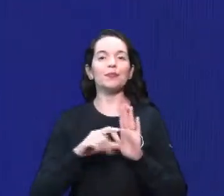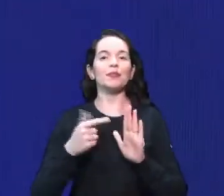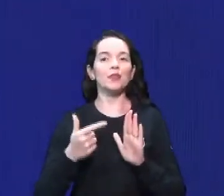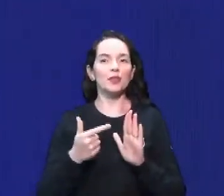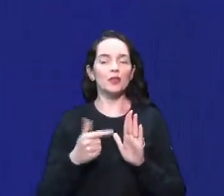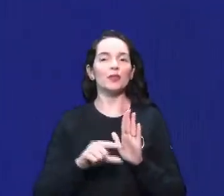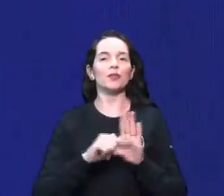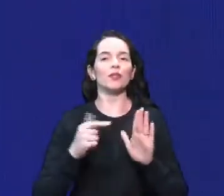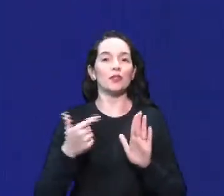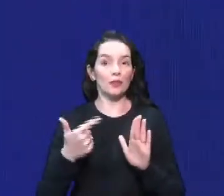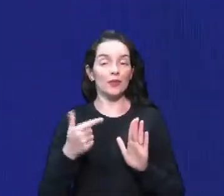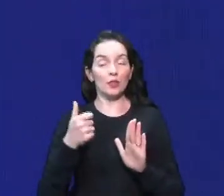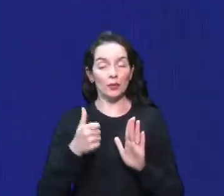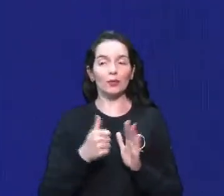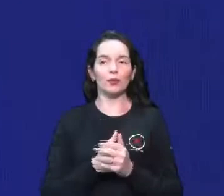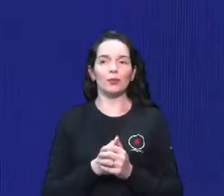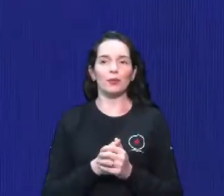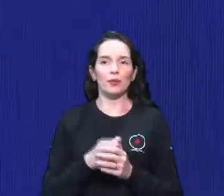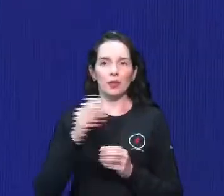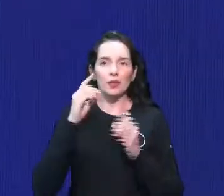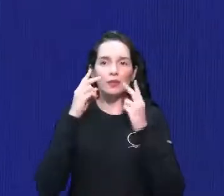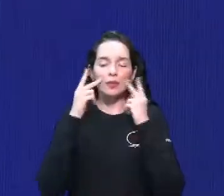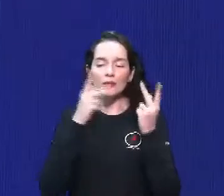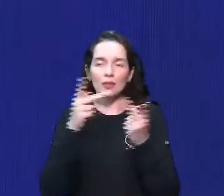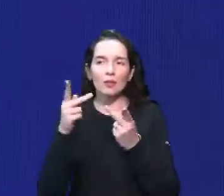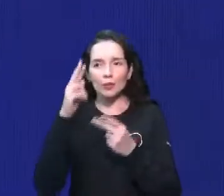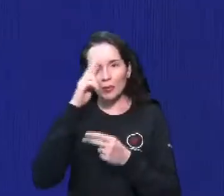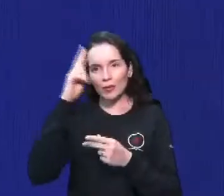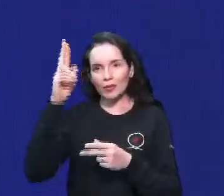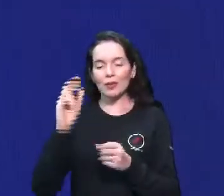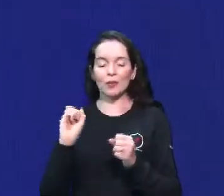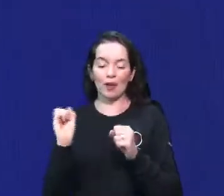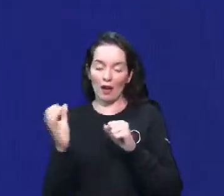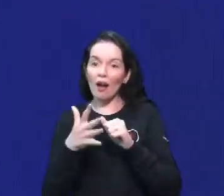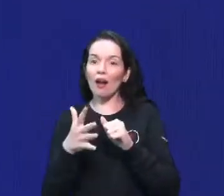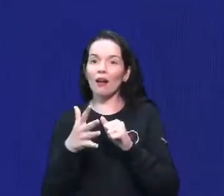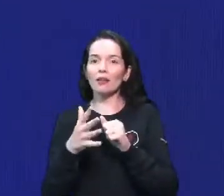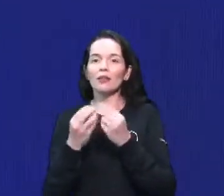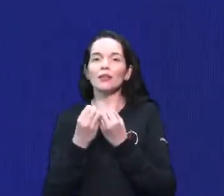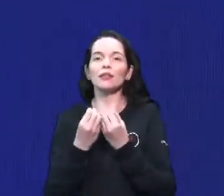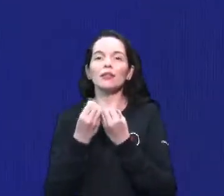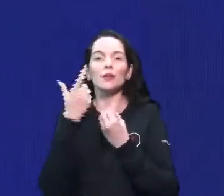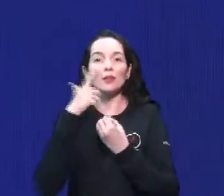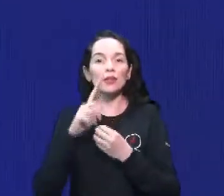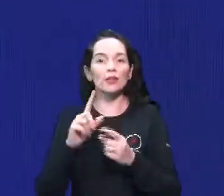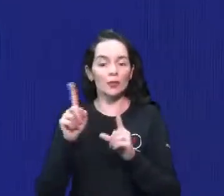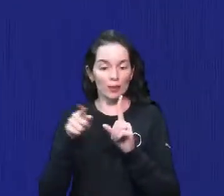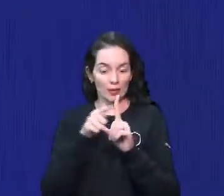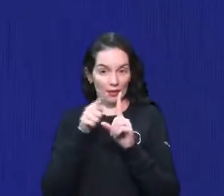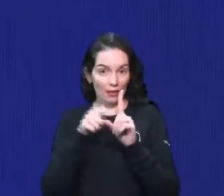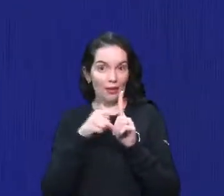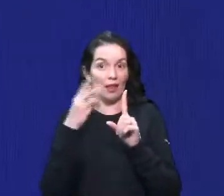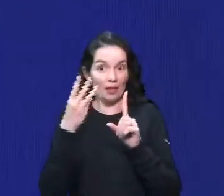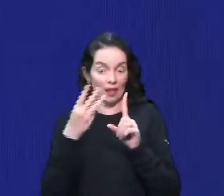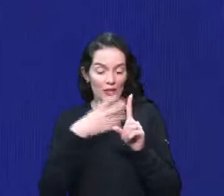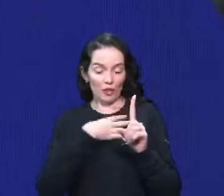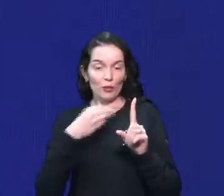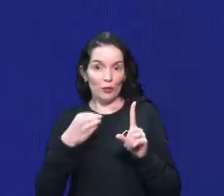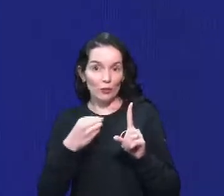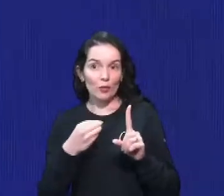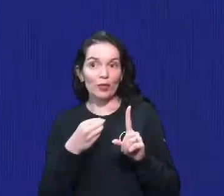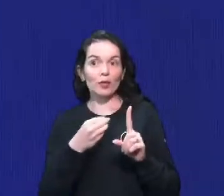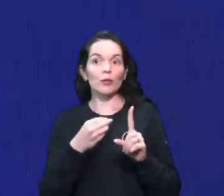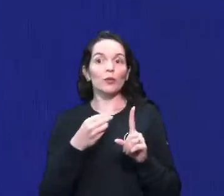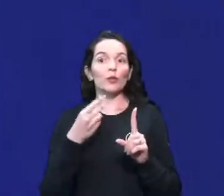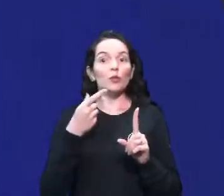dizer: visitou pois o Senhor a Ana, e concebeu, e teve 3 filhos e 2 filhas, e